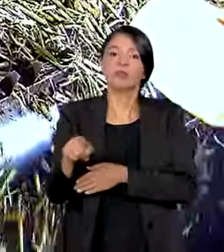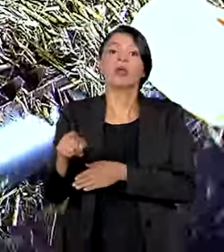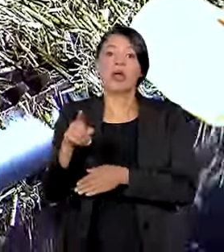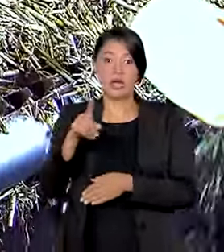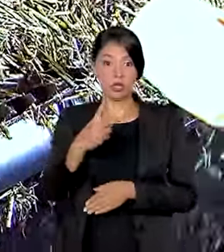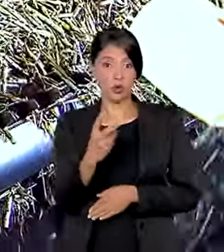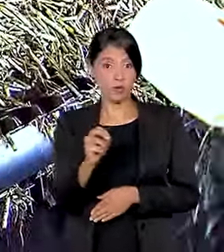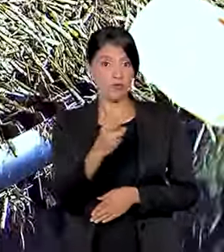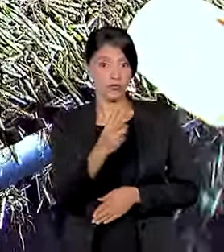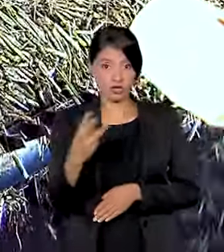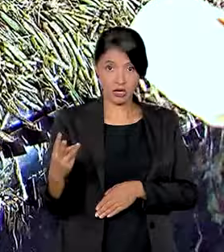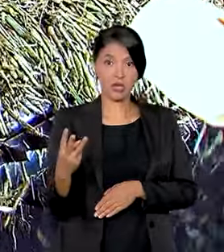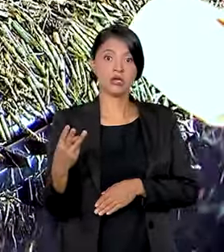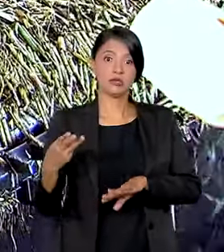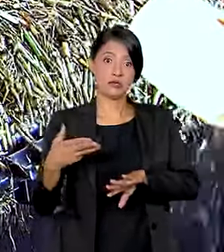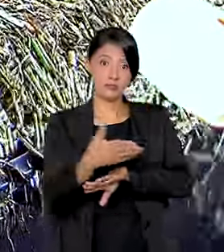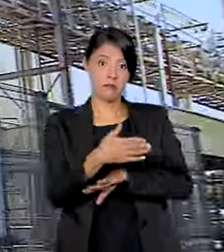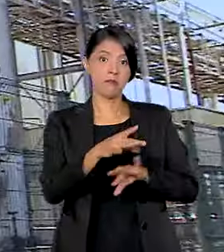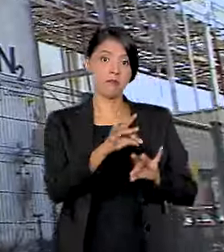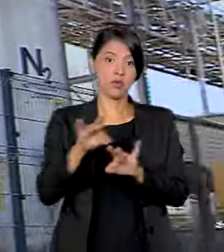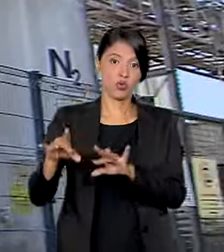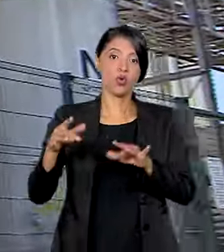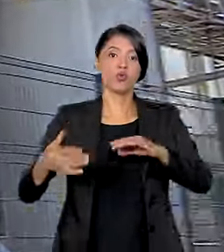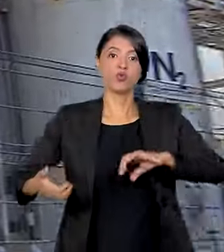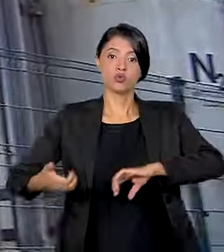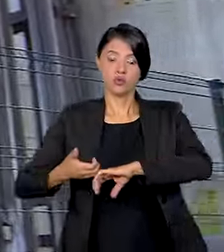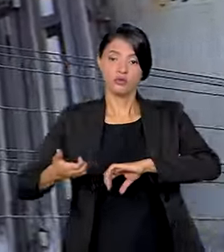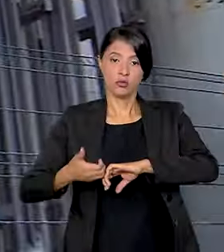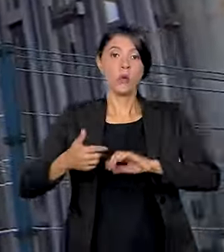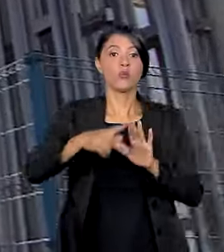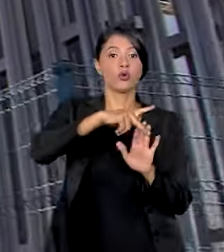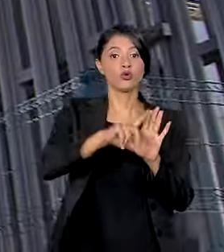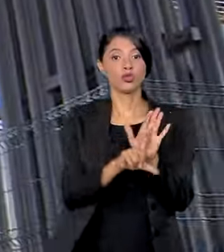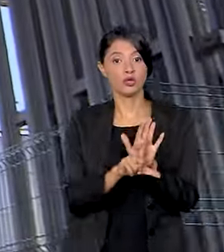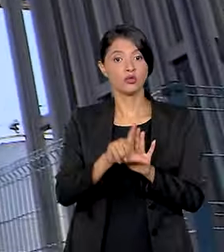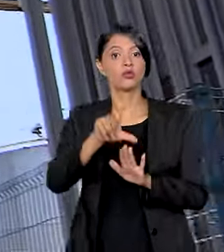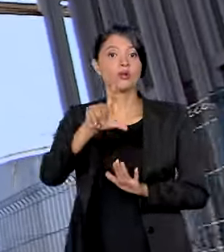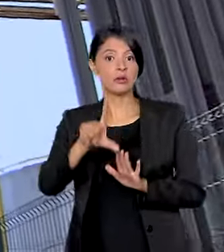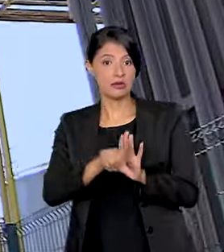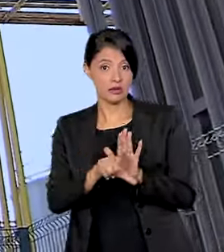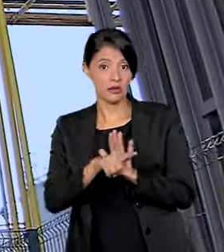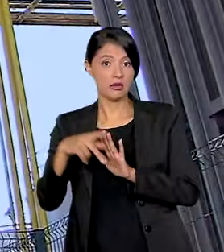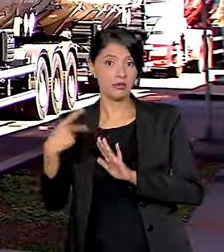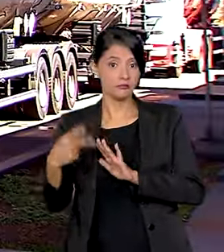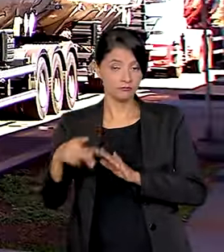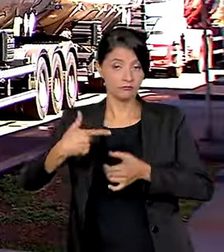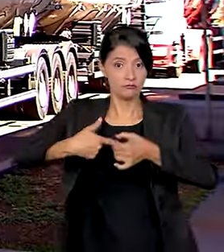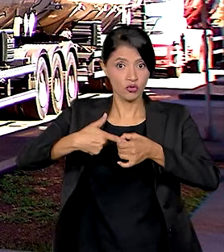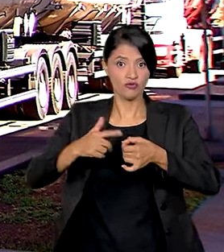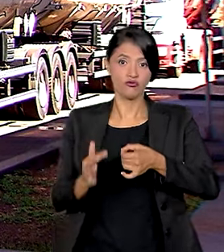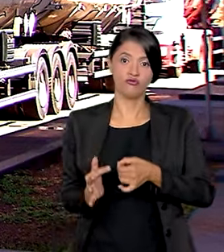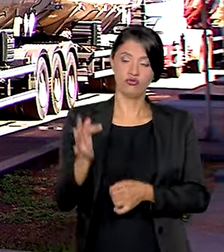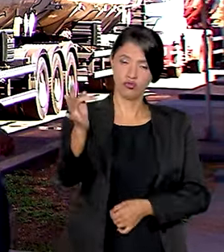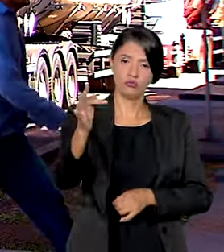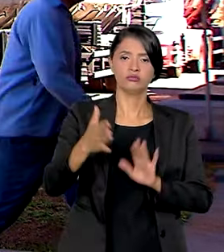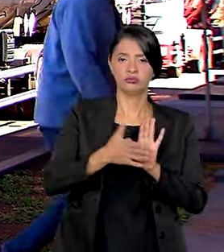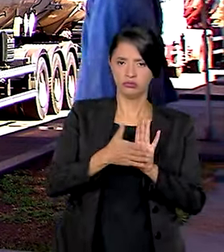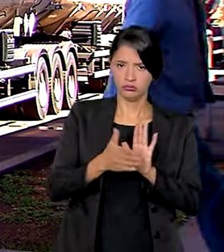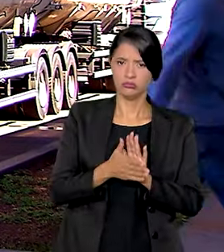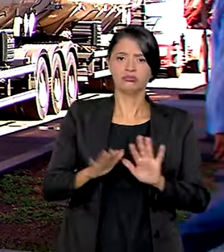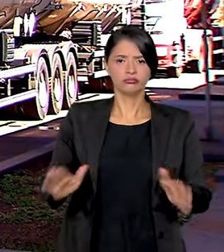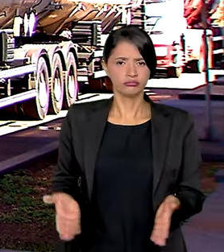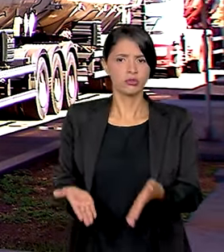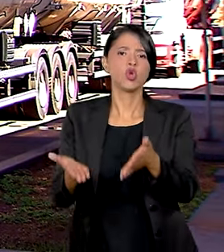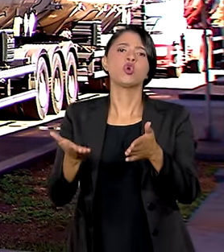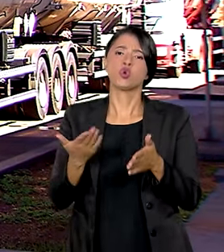produção, enviou em 2023 ao Congresso o projeto de lei do combustível do futuro. A proposta incentiva o